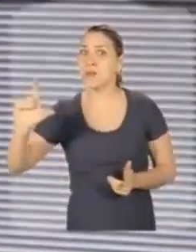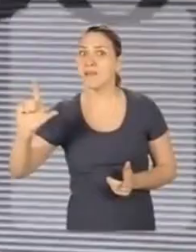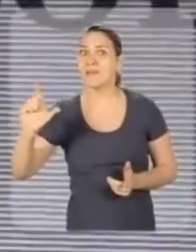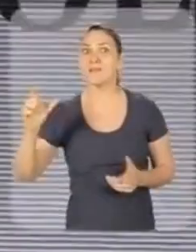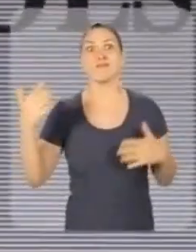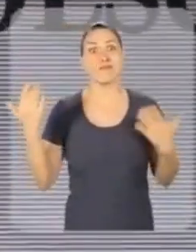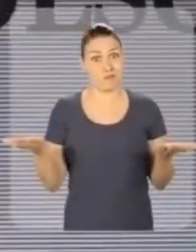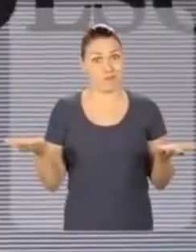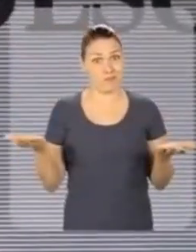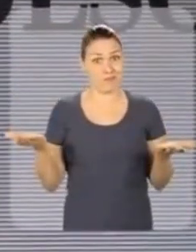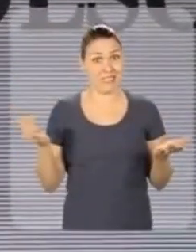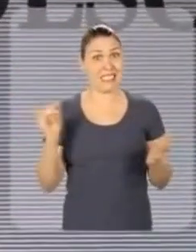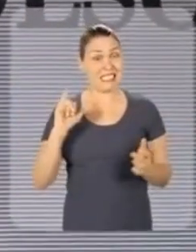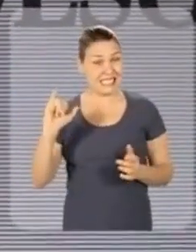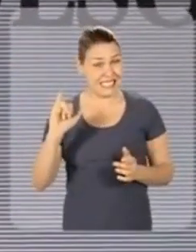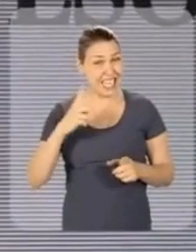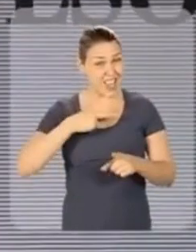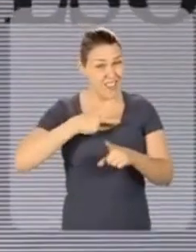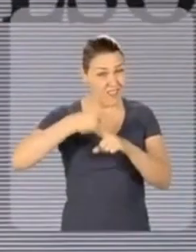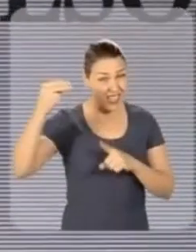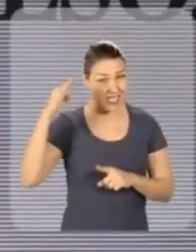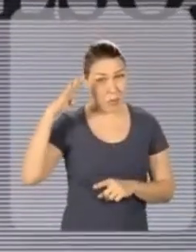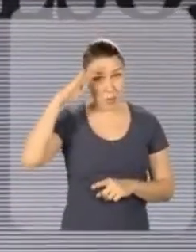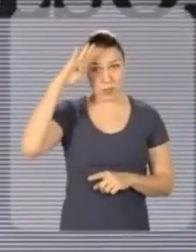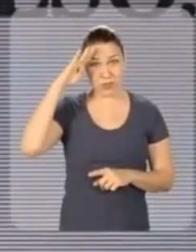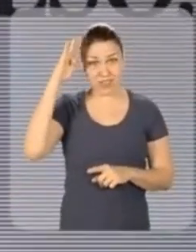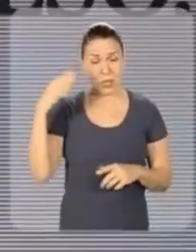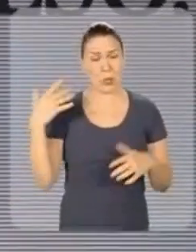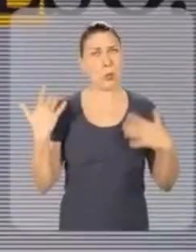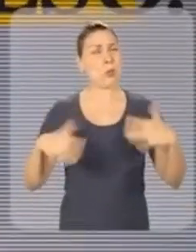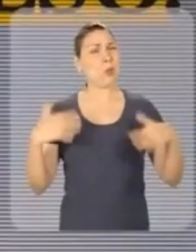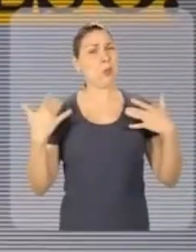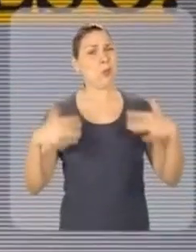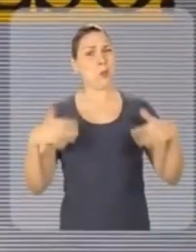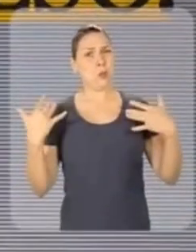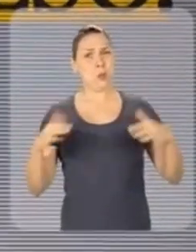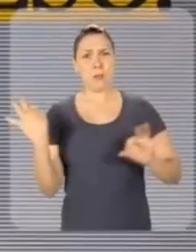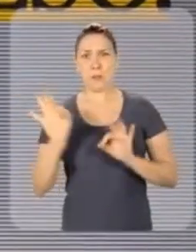Se Bolsonaro for eleito, prepare o seu bolso.